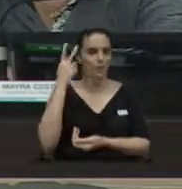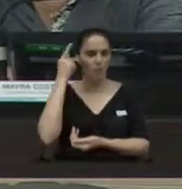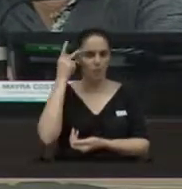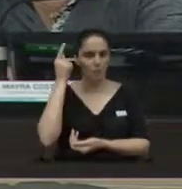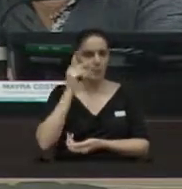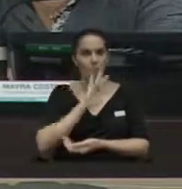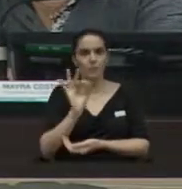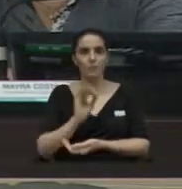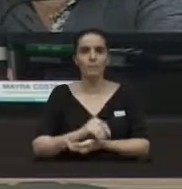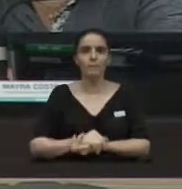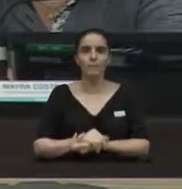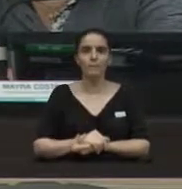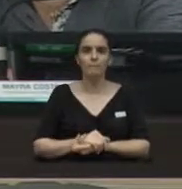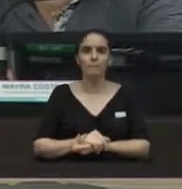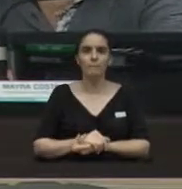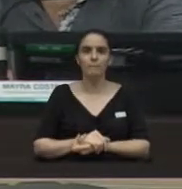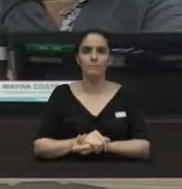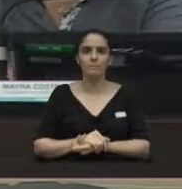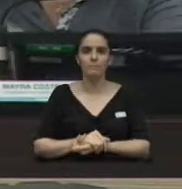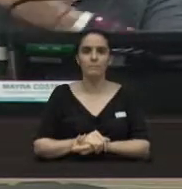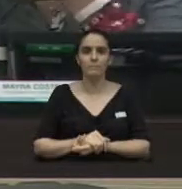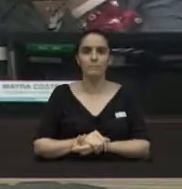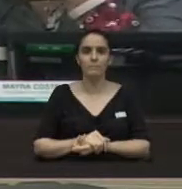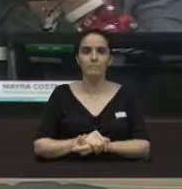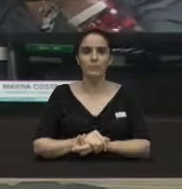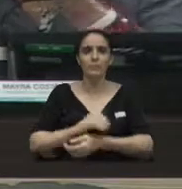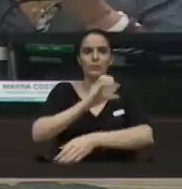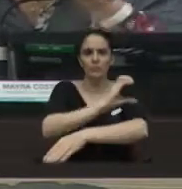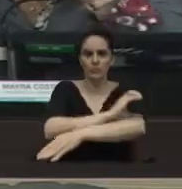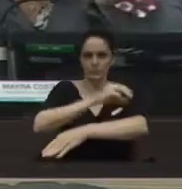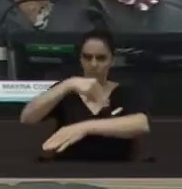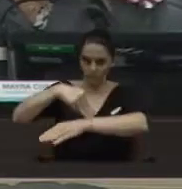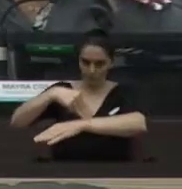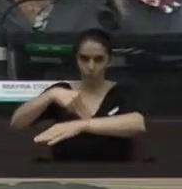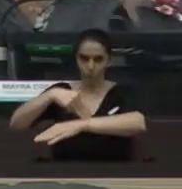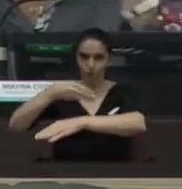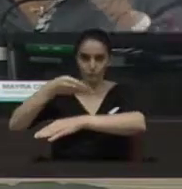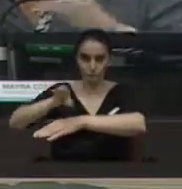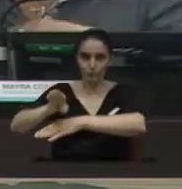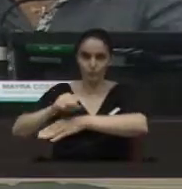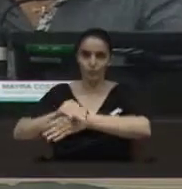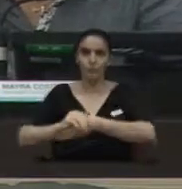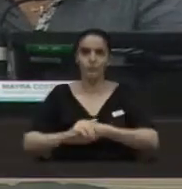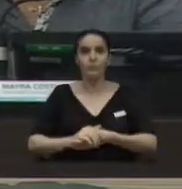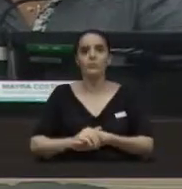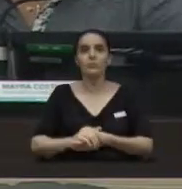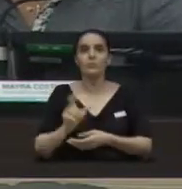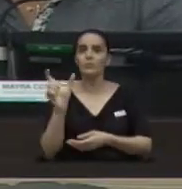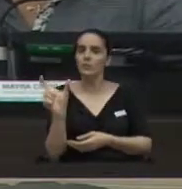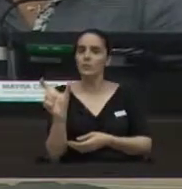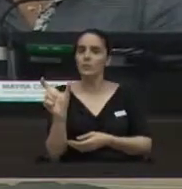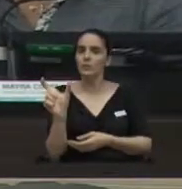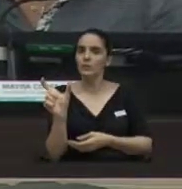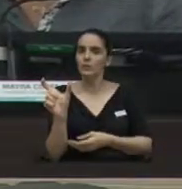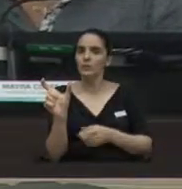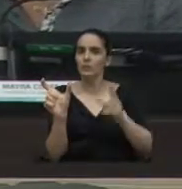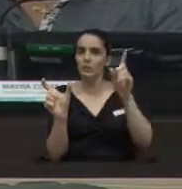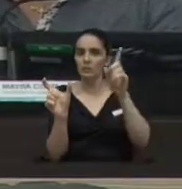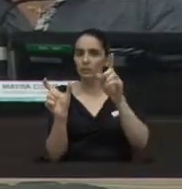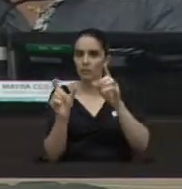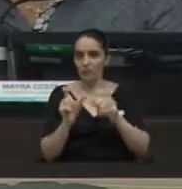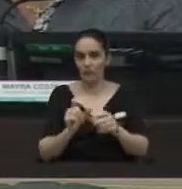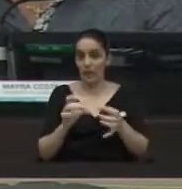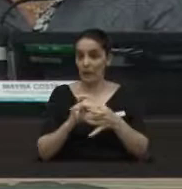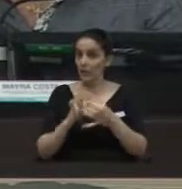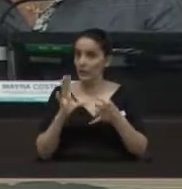foram aí lá ao CEPROSOM e ao terminal e resolveram o problema, desbloquearam a carteira. Tá? Eles desbloquearam,